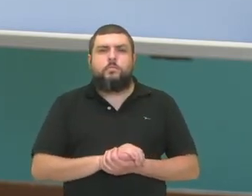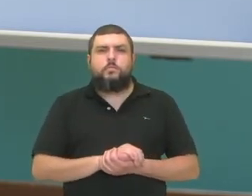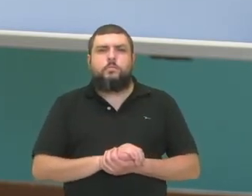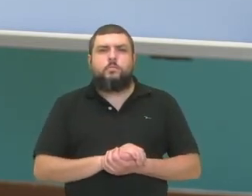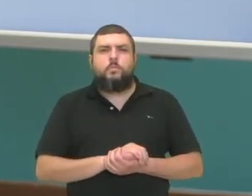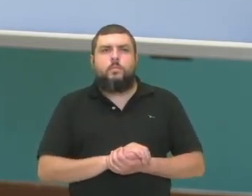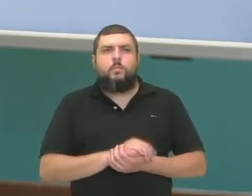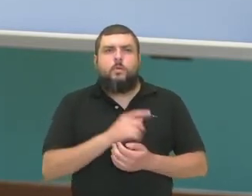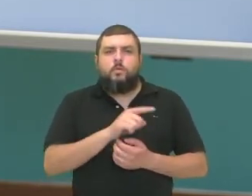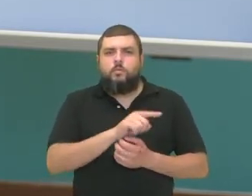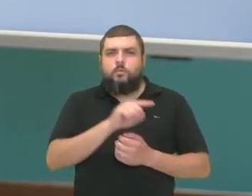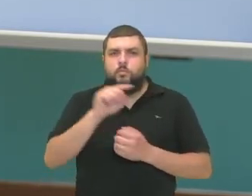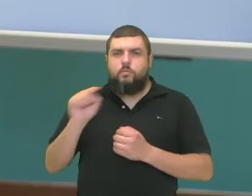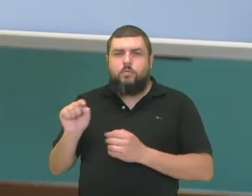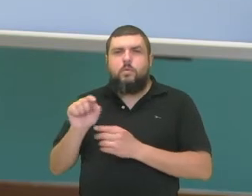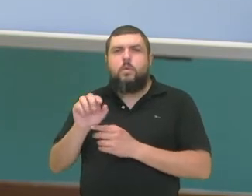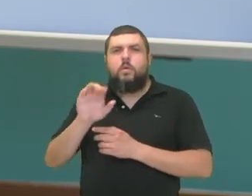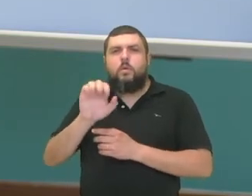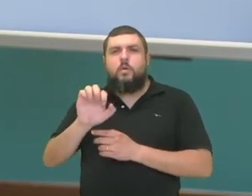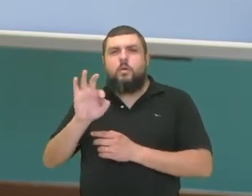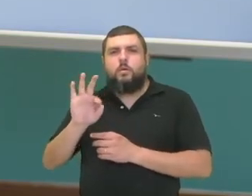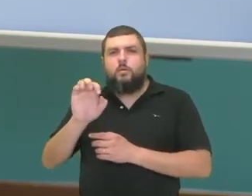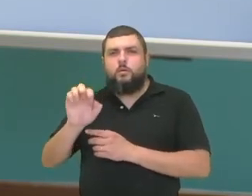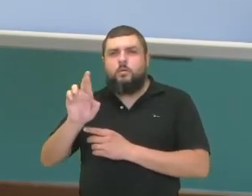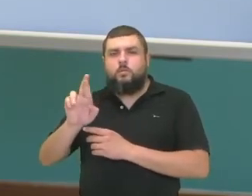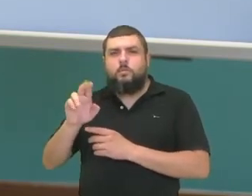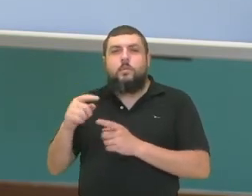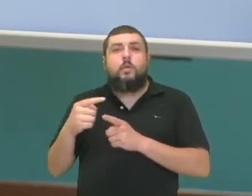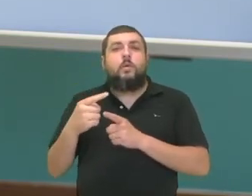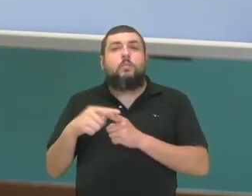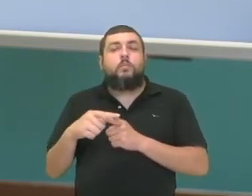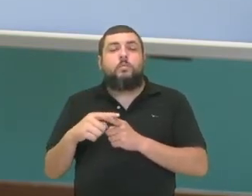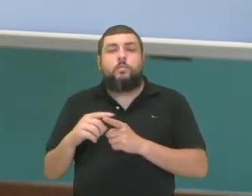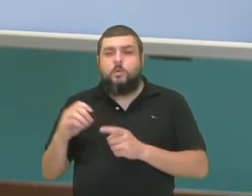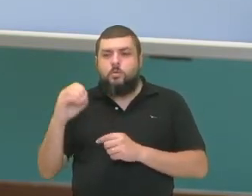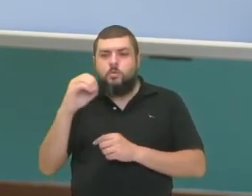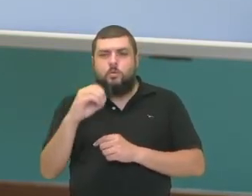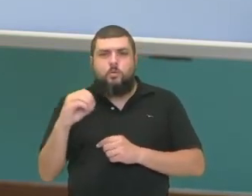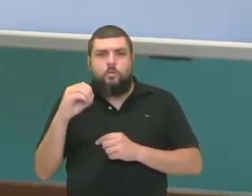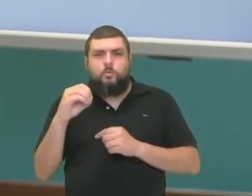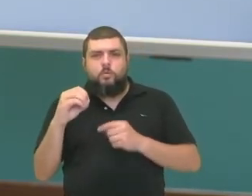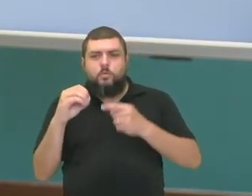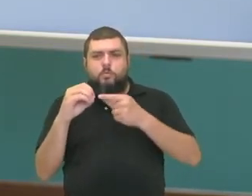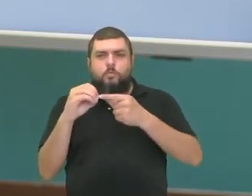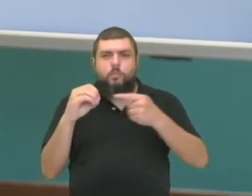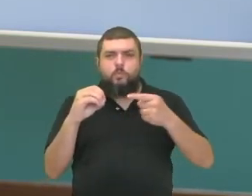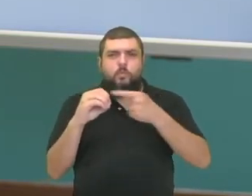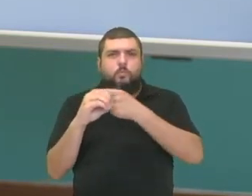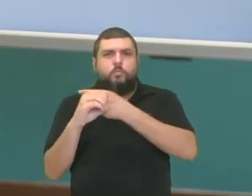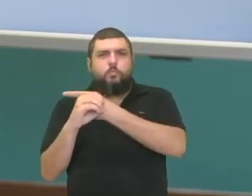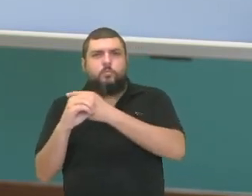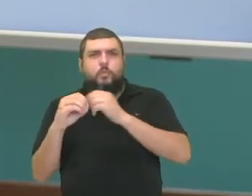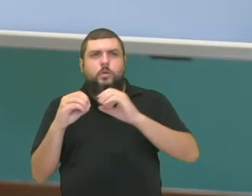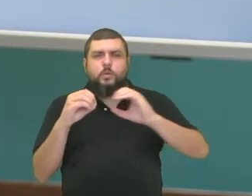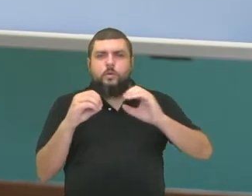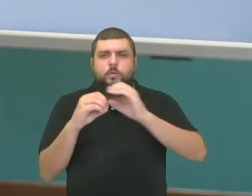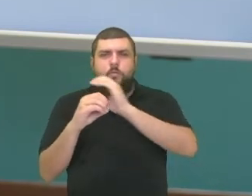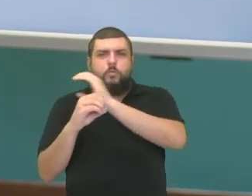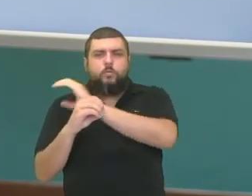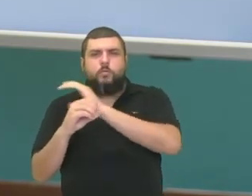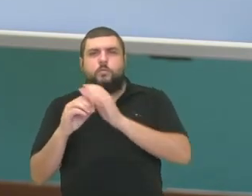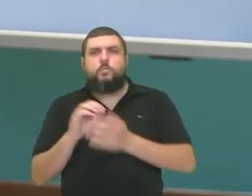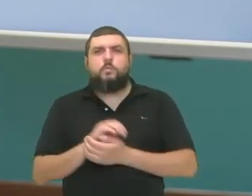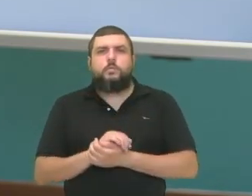o éter. Éter é porque o oxigênio está ligado entre 2 carbonos. Então, aqui nós temos o